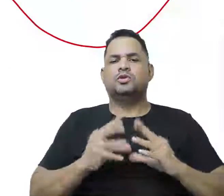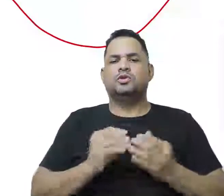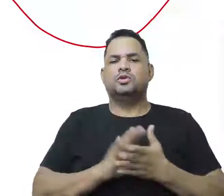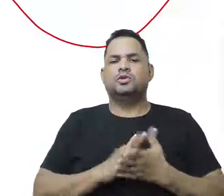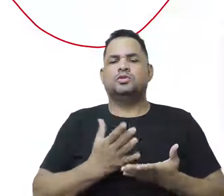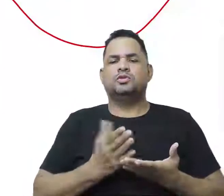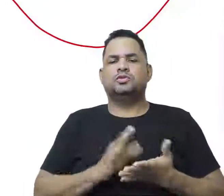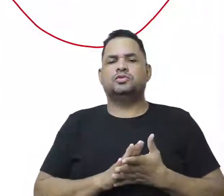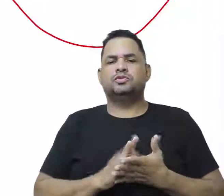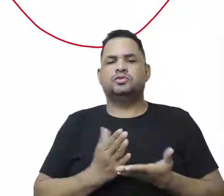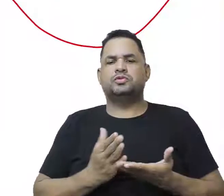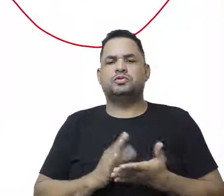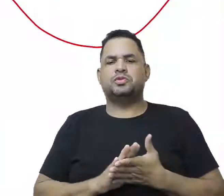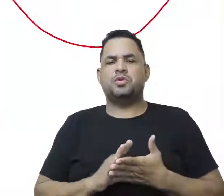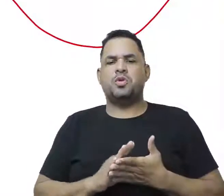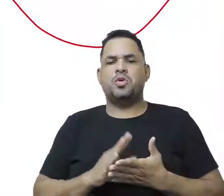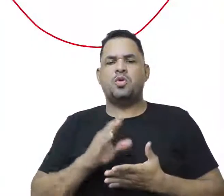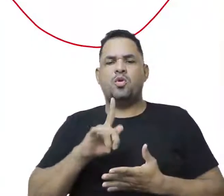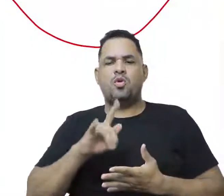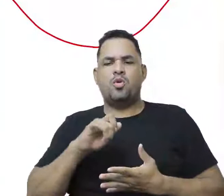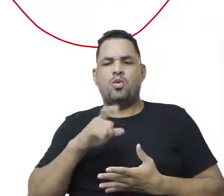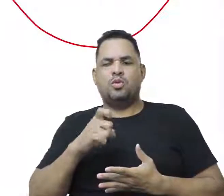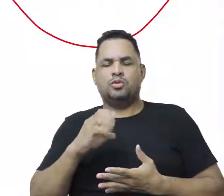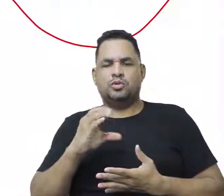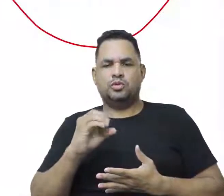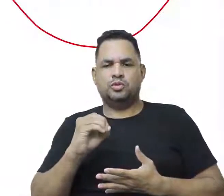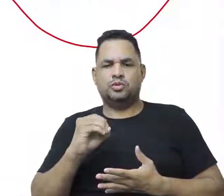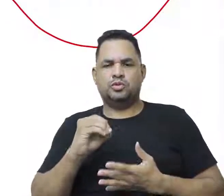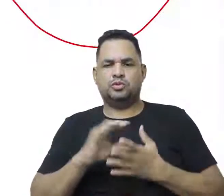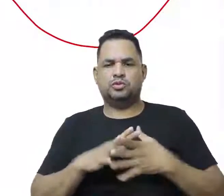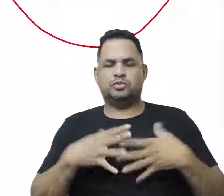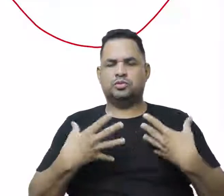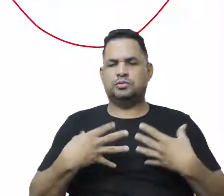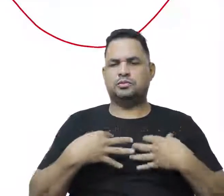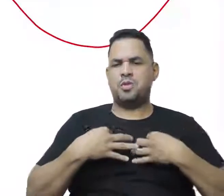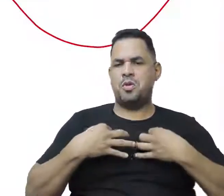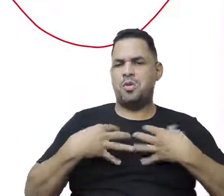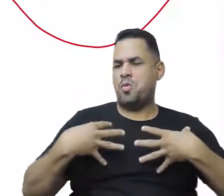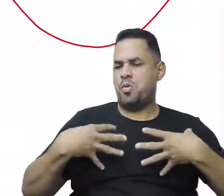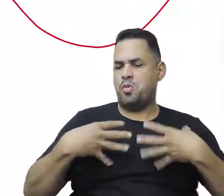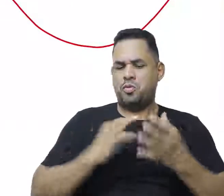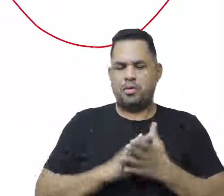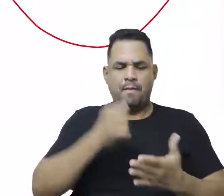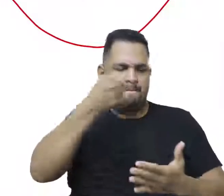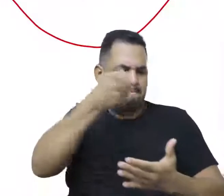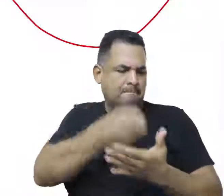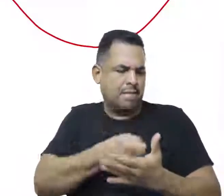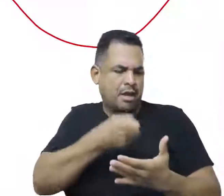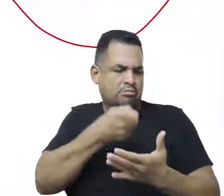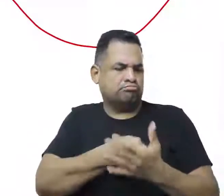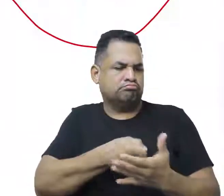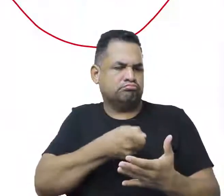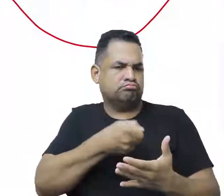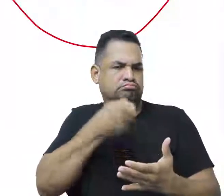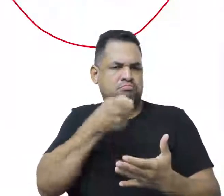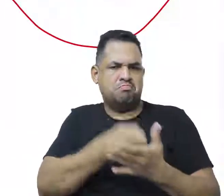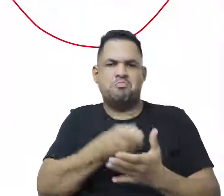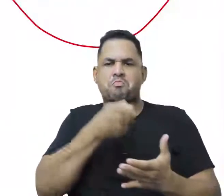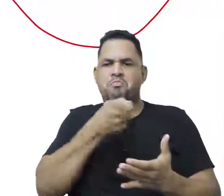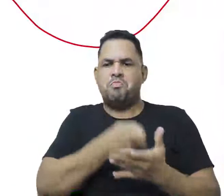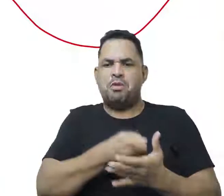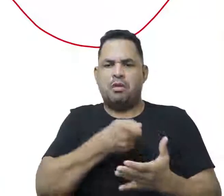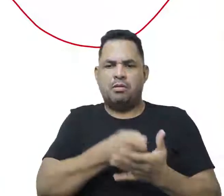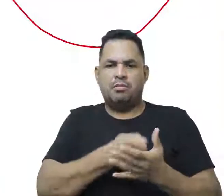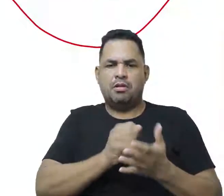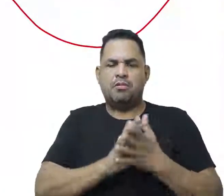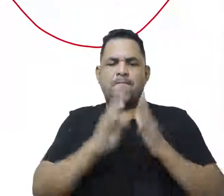luxos da sua família e dos seus e dos seus eram pagos pelo povo e o povo na